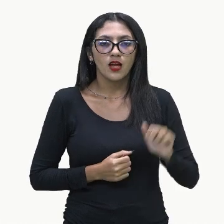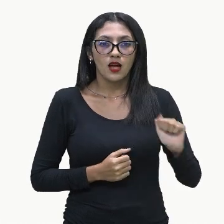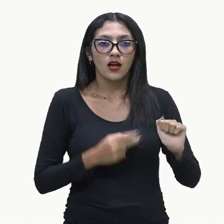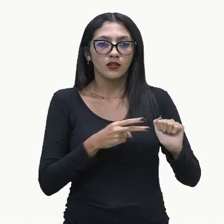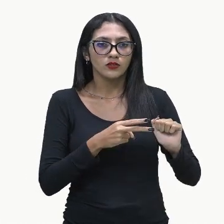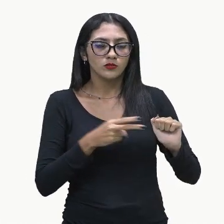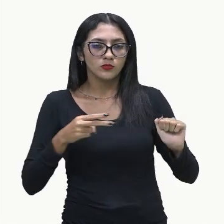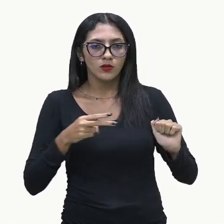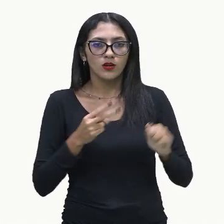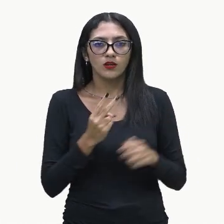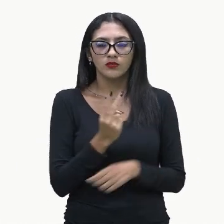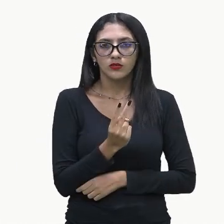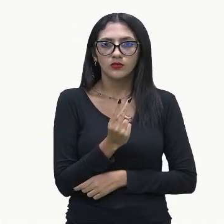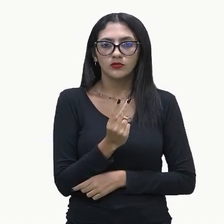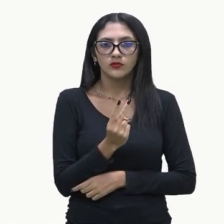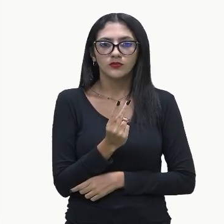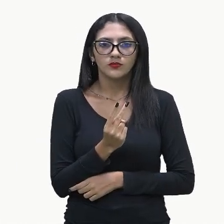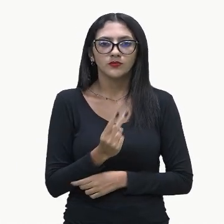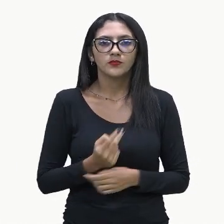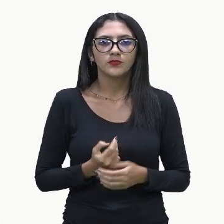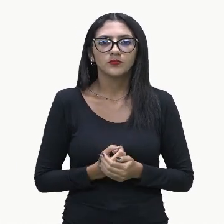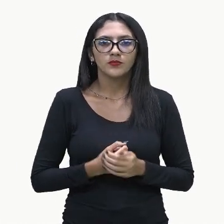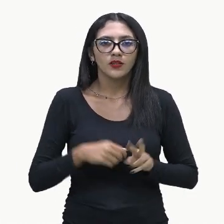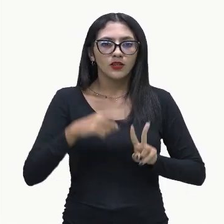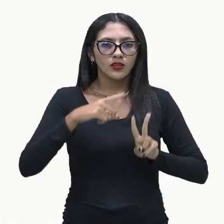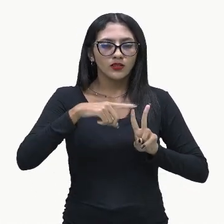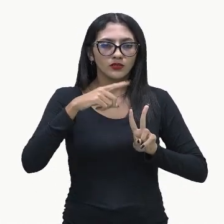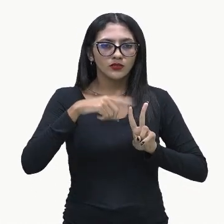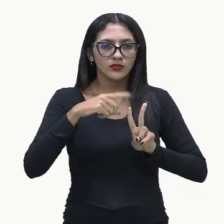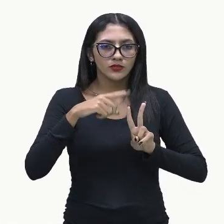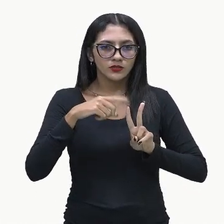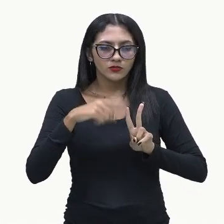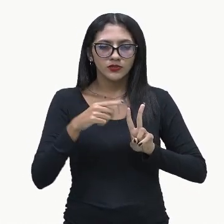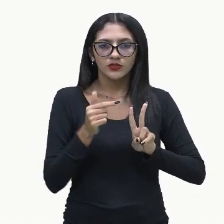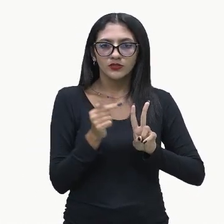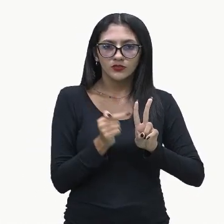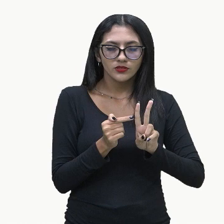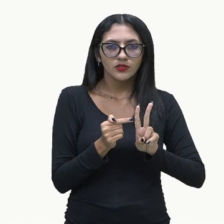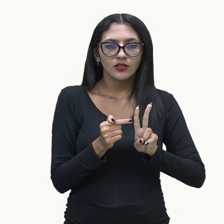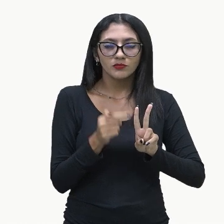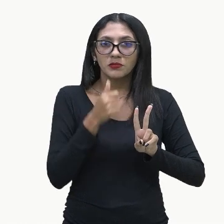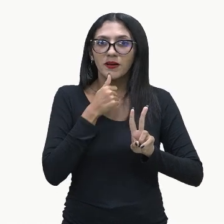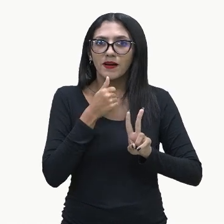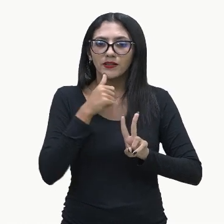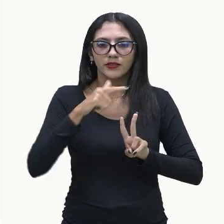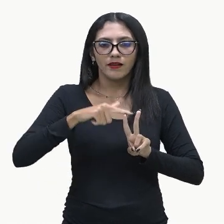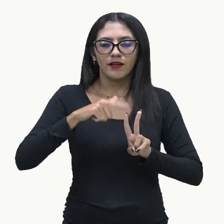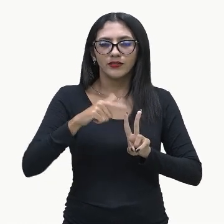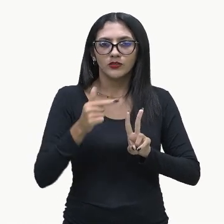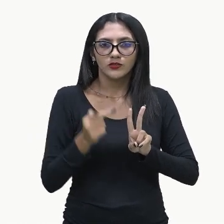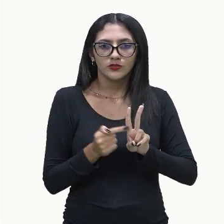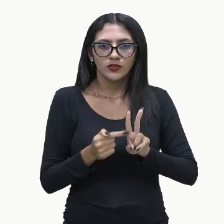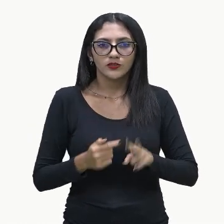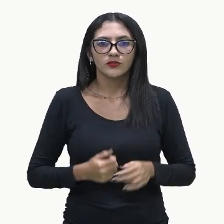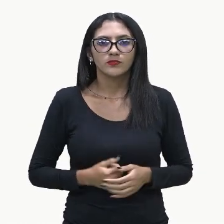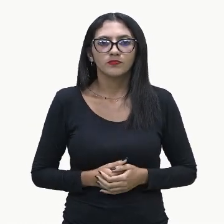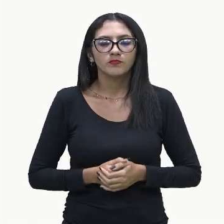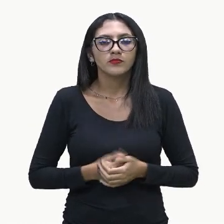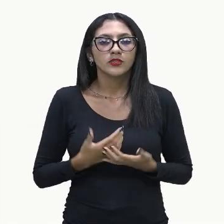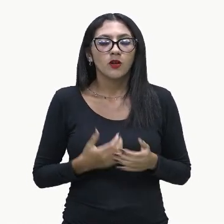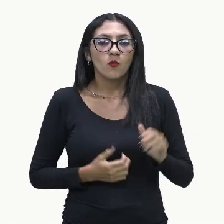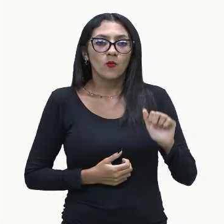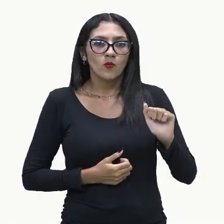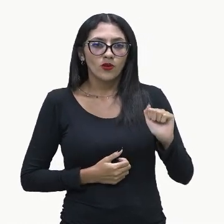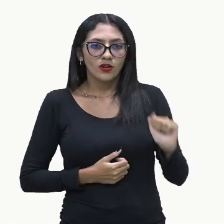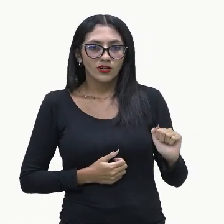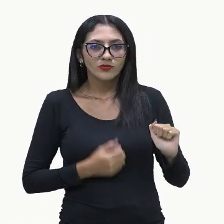ele perde o ao quadrado. E o 7 continua dentro da raiz. Então, a minha raiz de